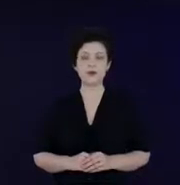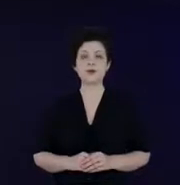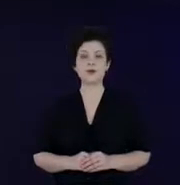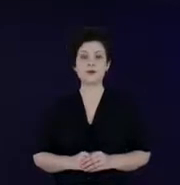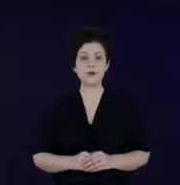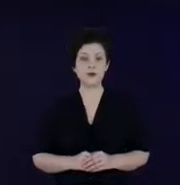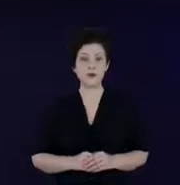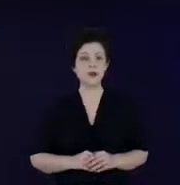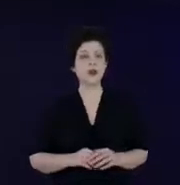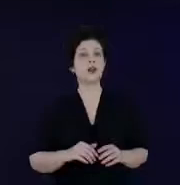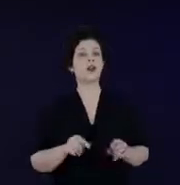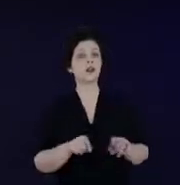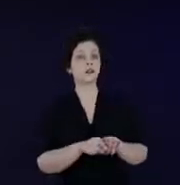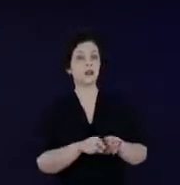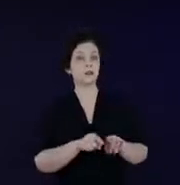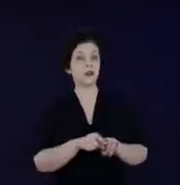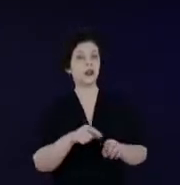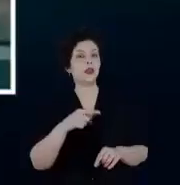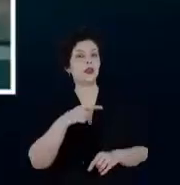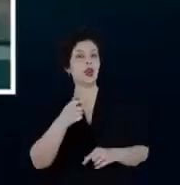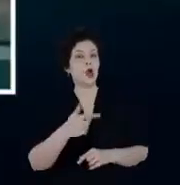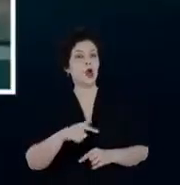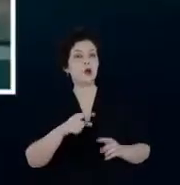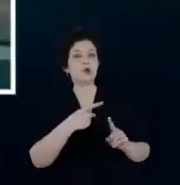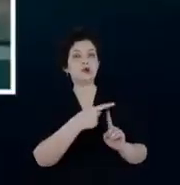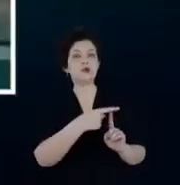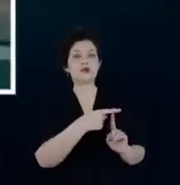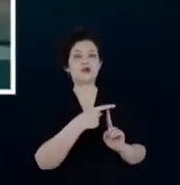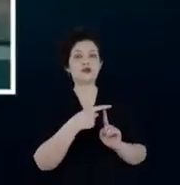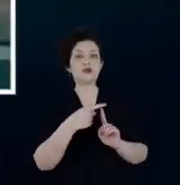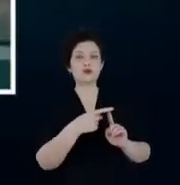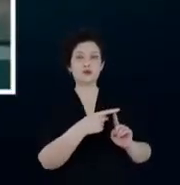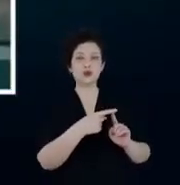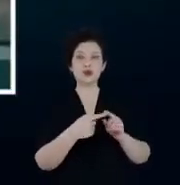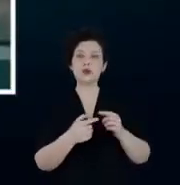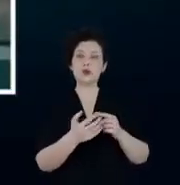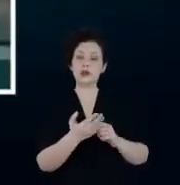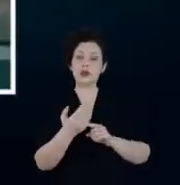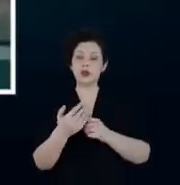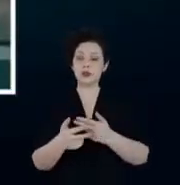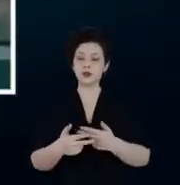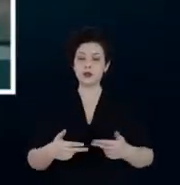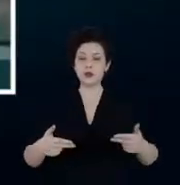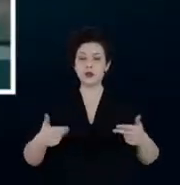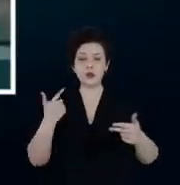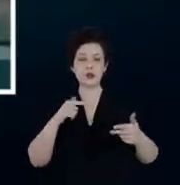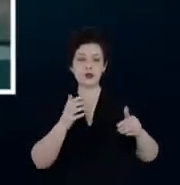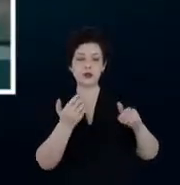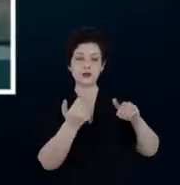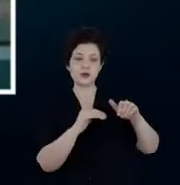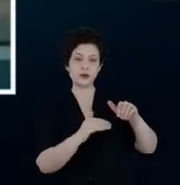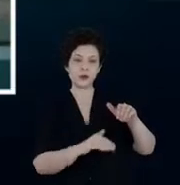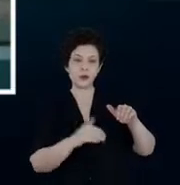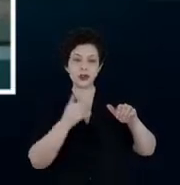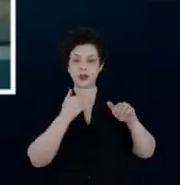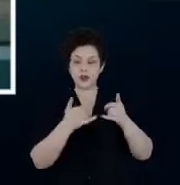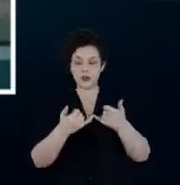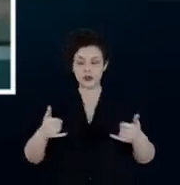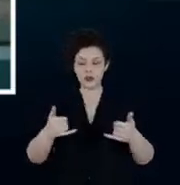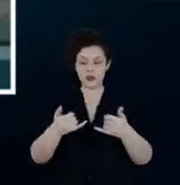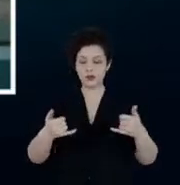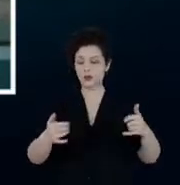Mas nós também temos outro tipo de tecnologias para armazenamento de energia, tais